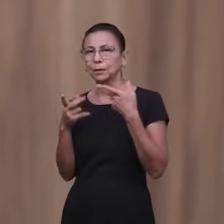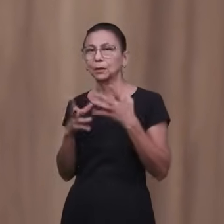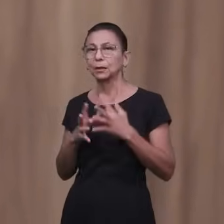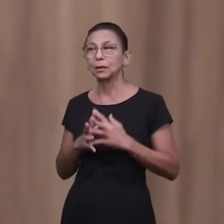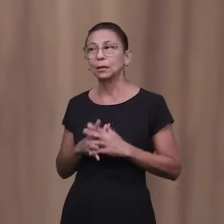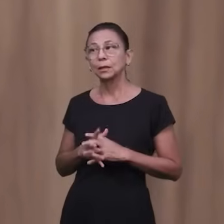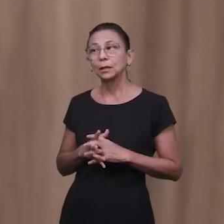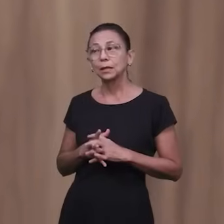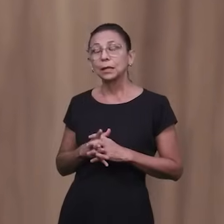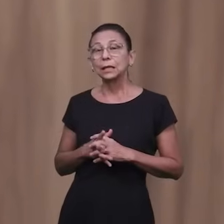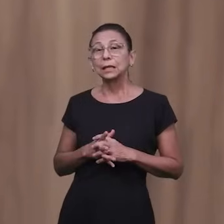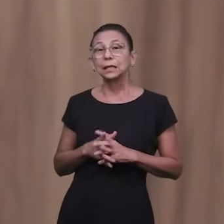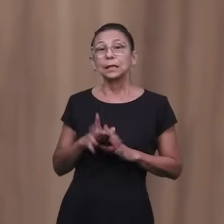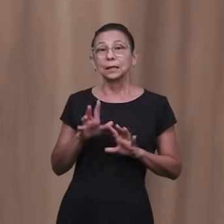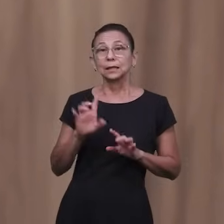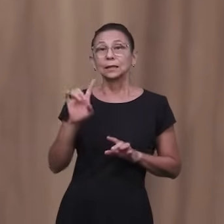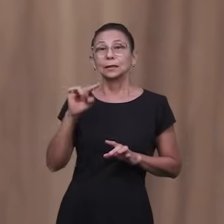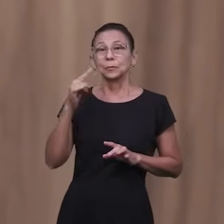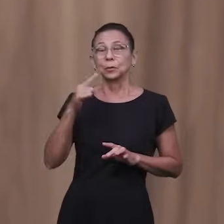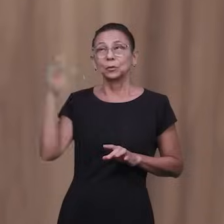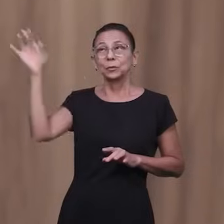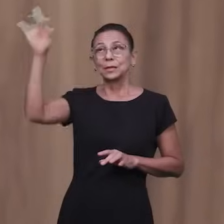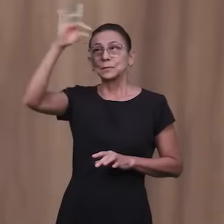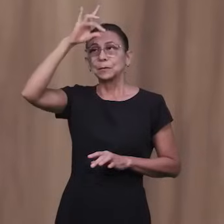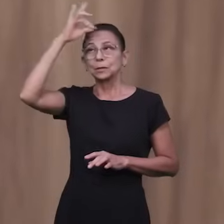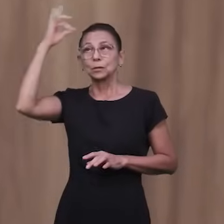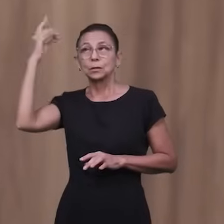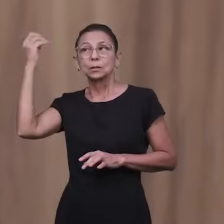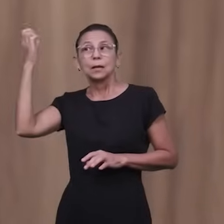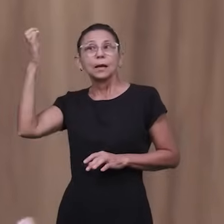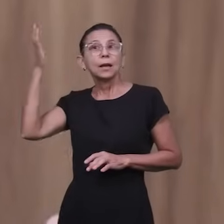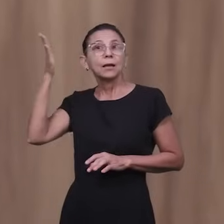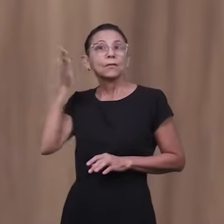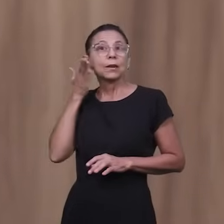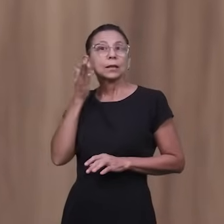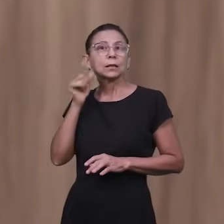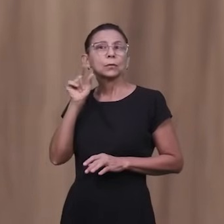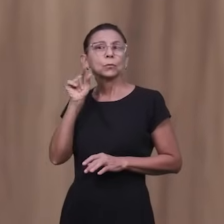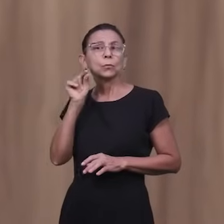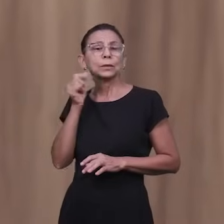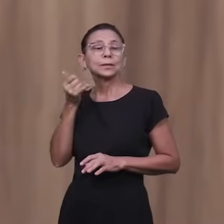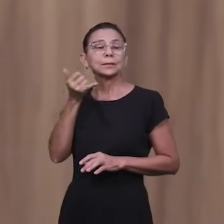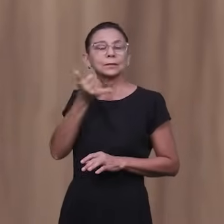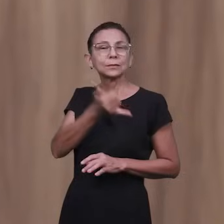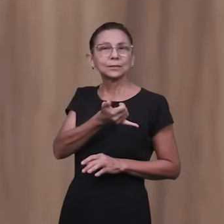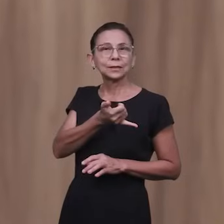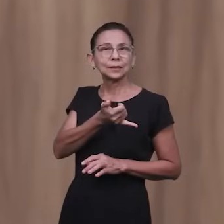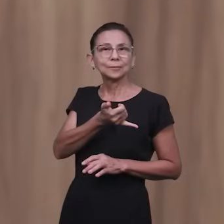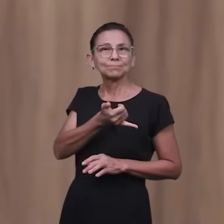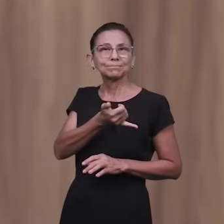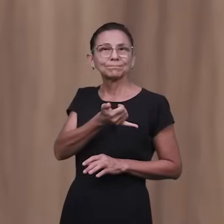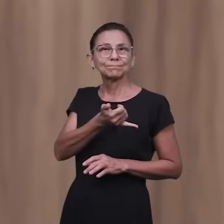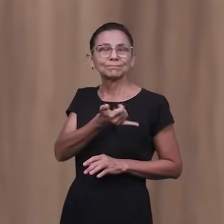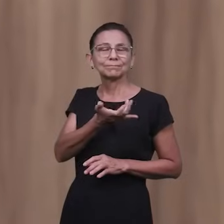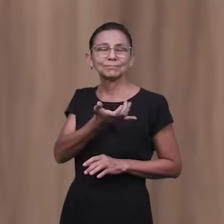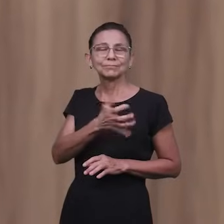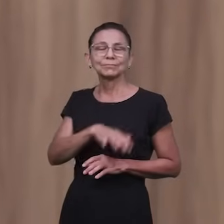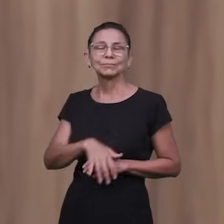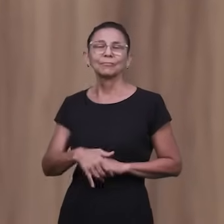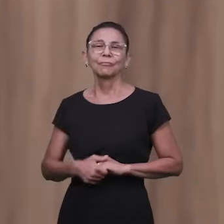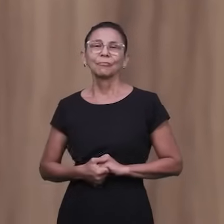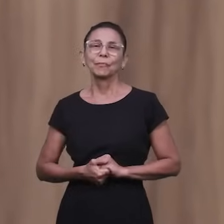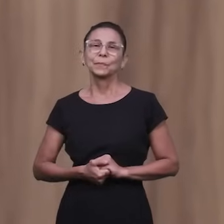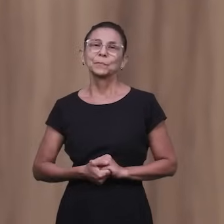né? E ali tem sido um socorro, né? Como diz no Salmo 46,